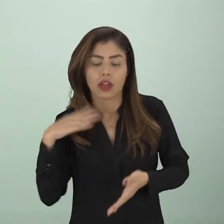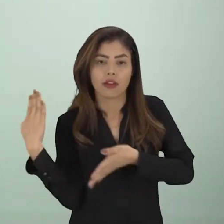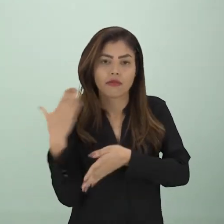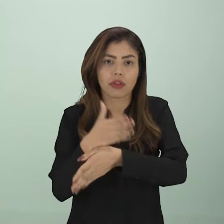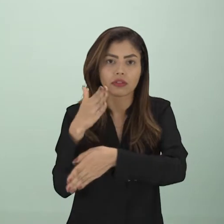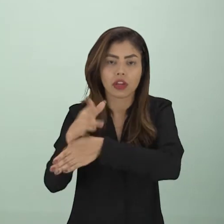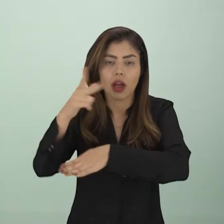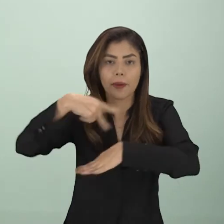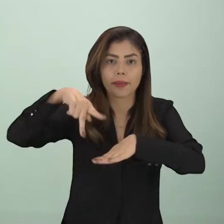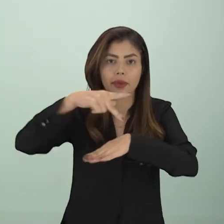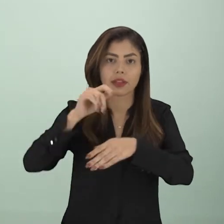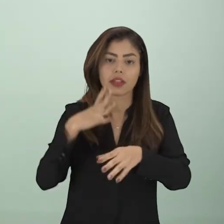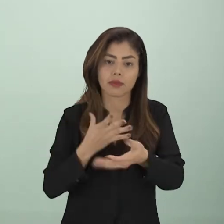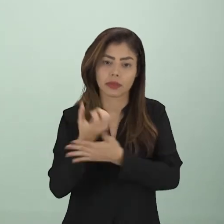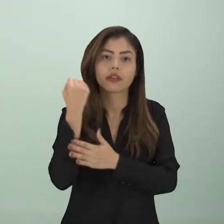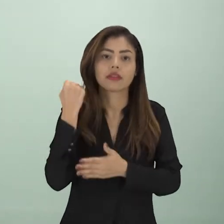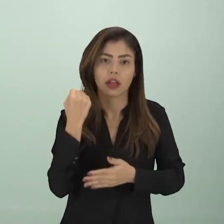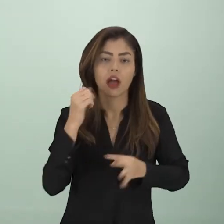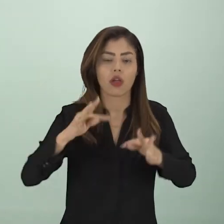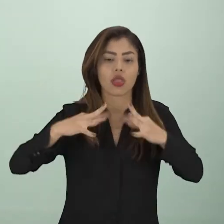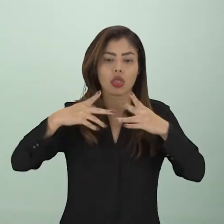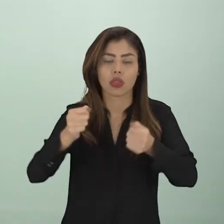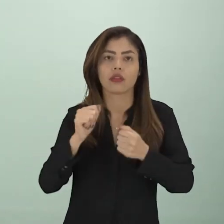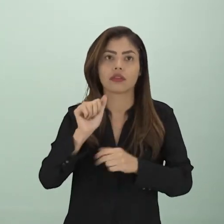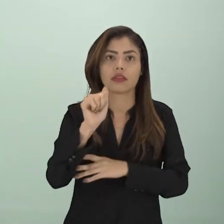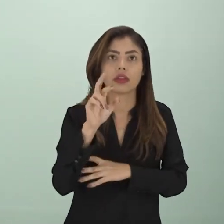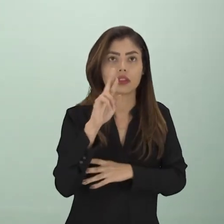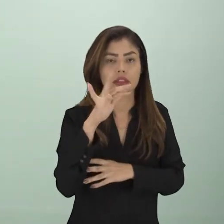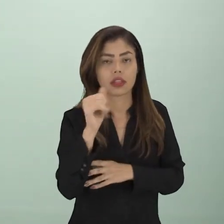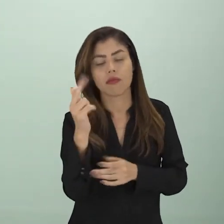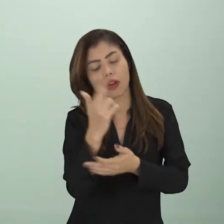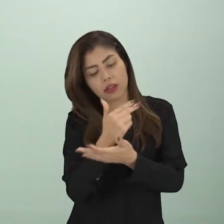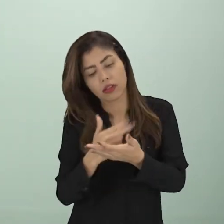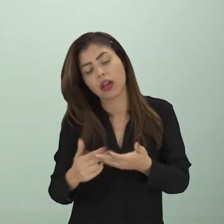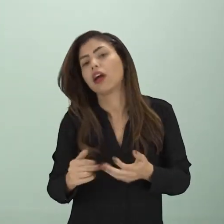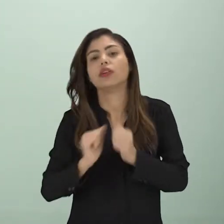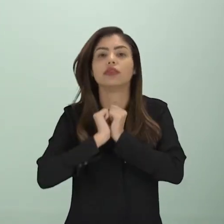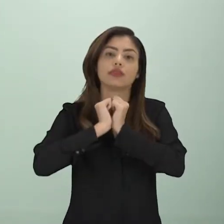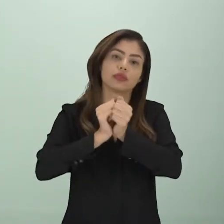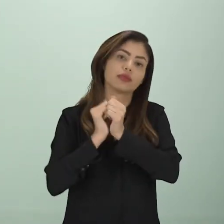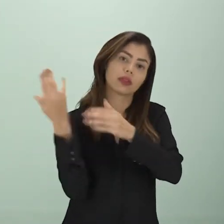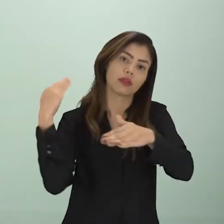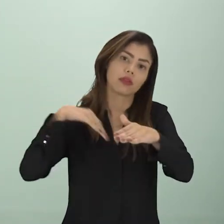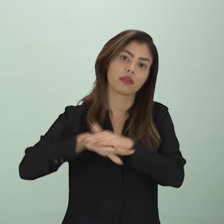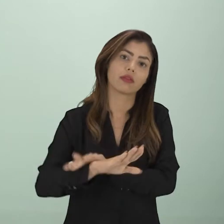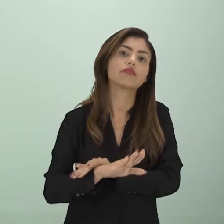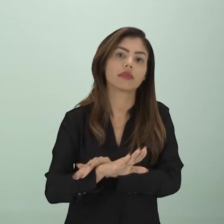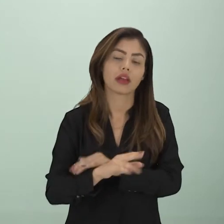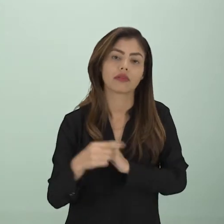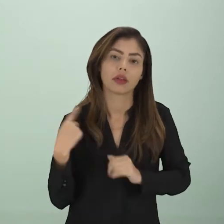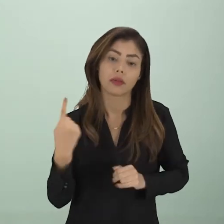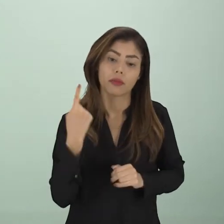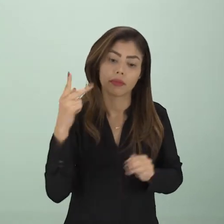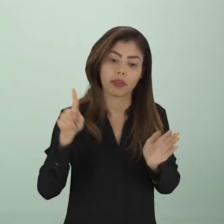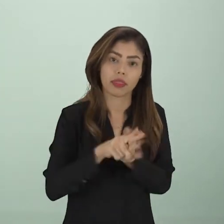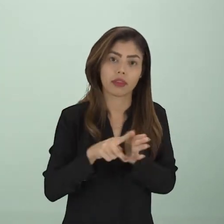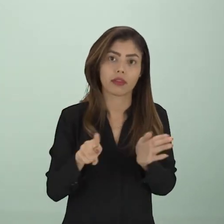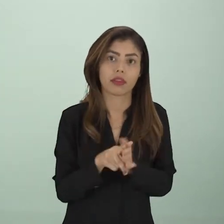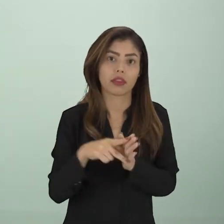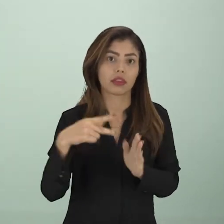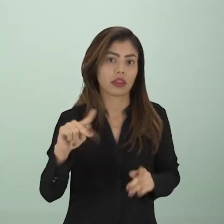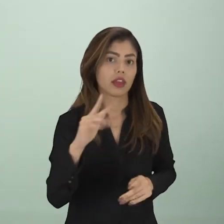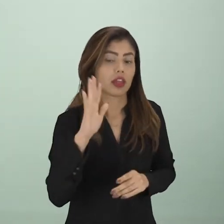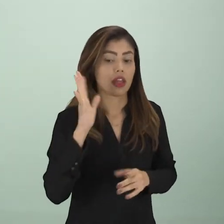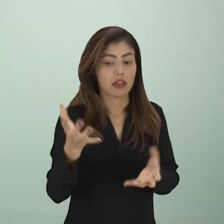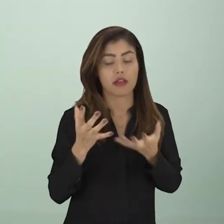invadir algum país, ele pegava todo o acervo artístico e carregava com ele, guardava em lugares específicos. Para quê? Porque